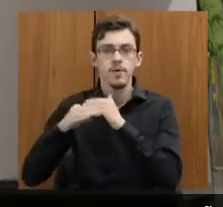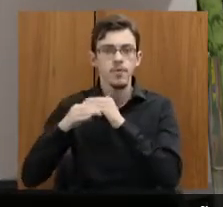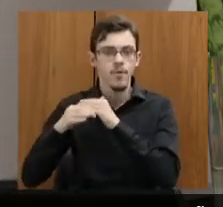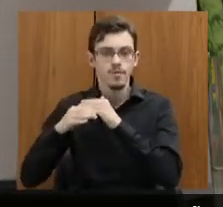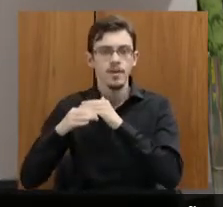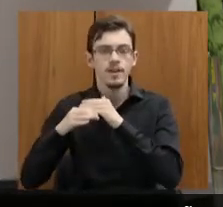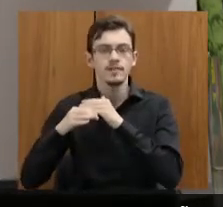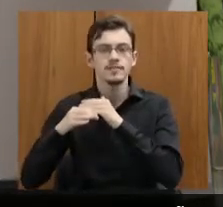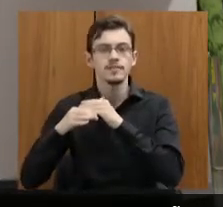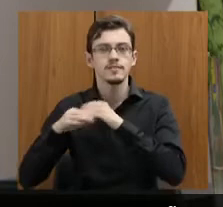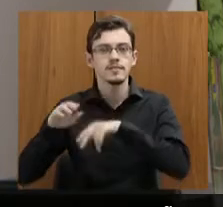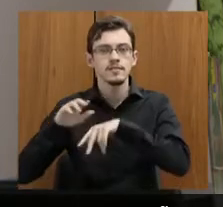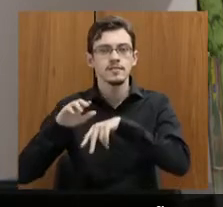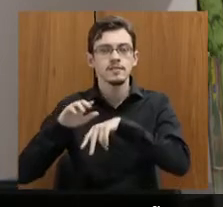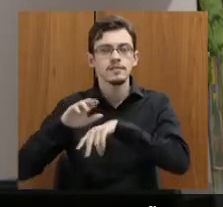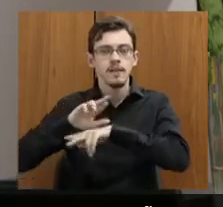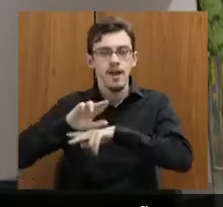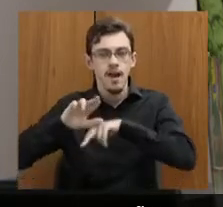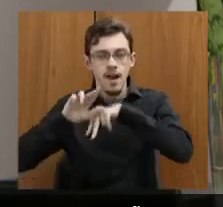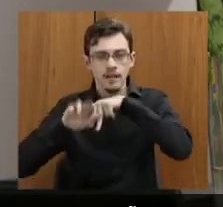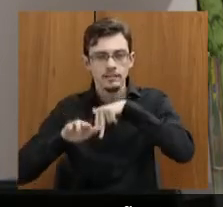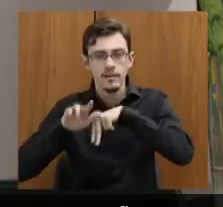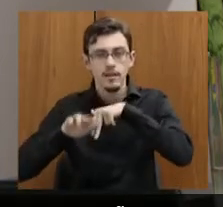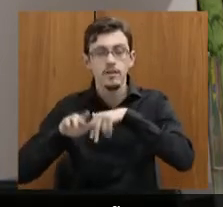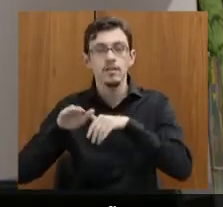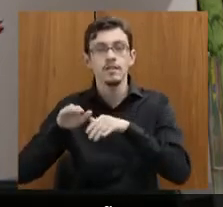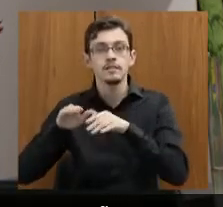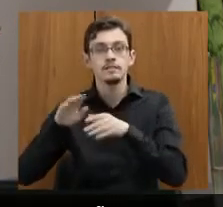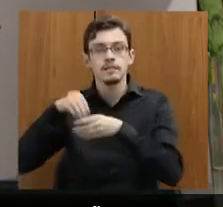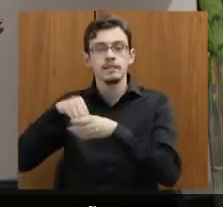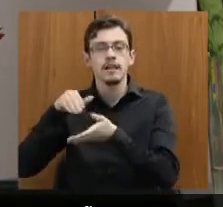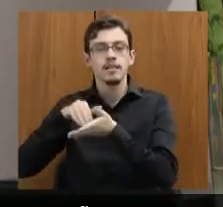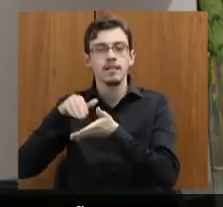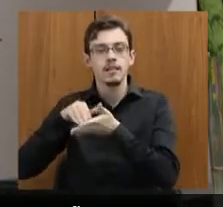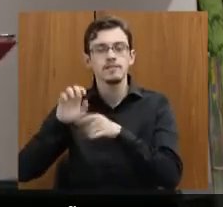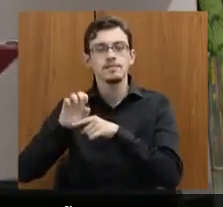racial Secretaria de Estado de Desenvolvimento Social